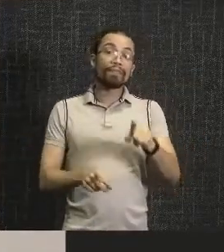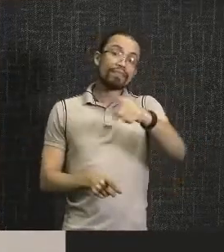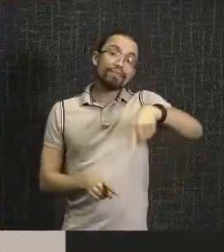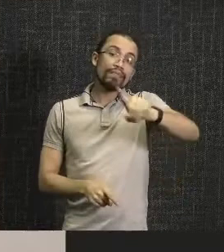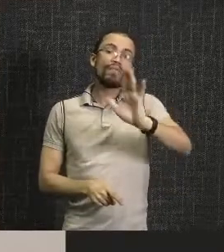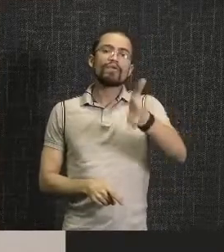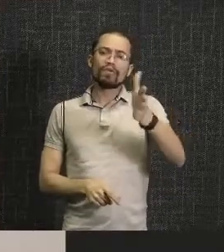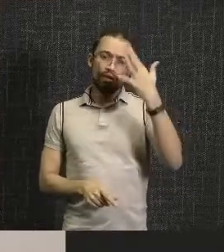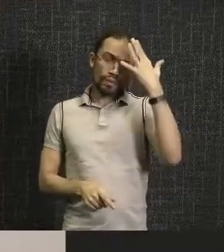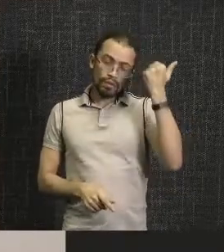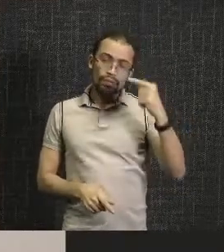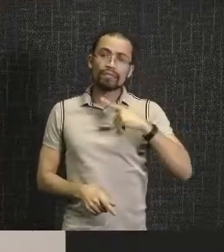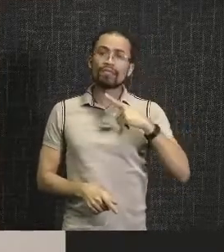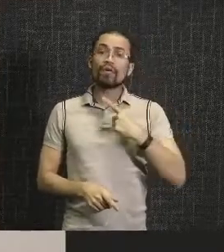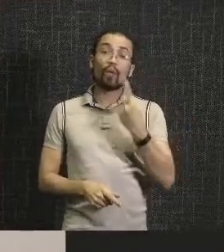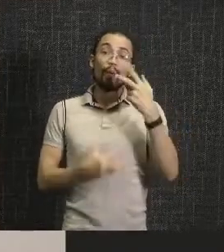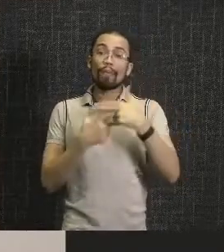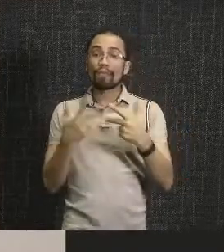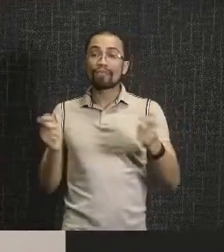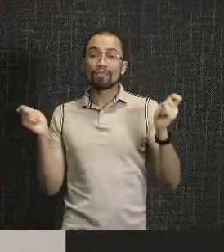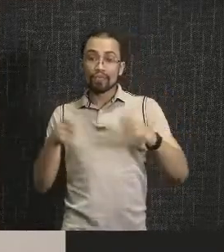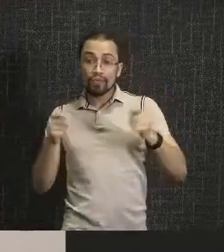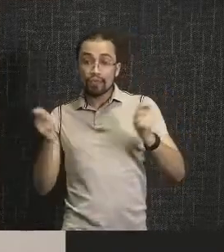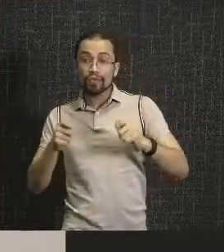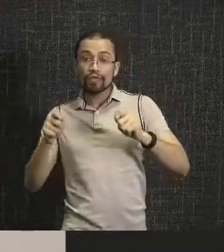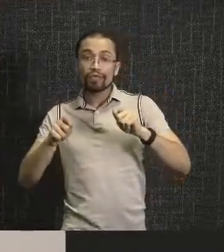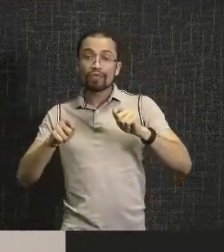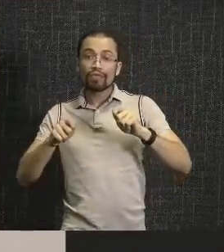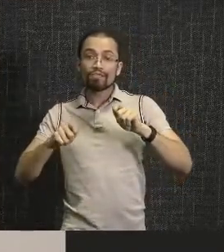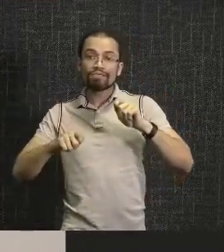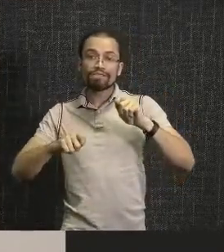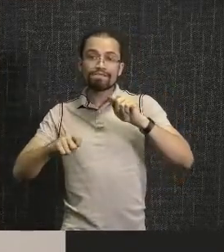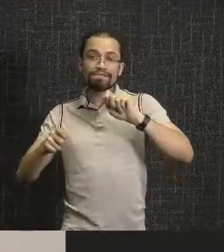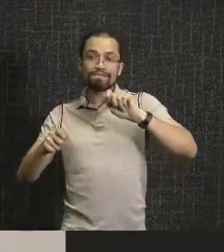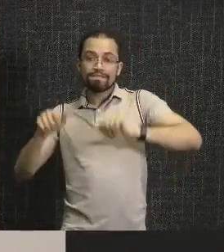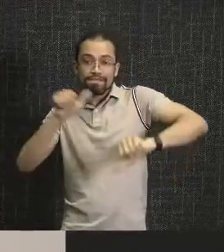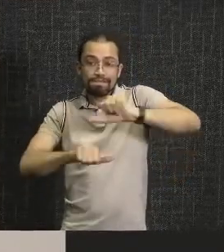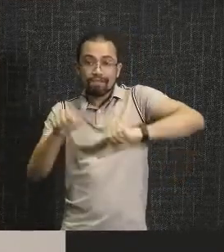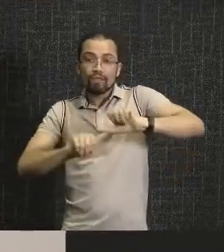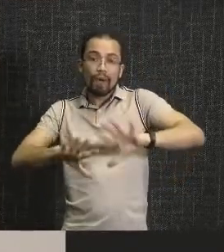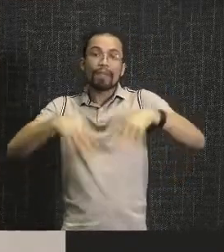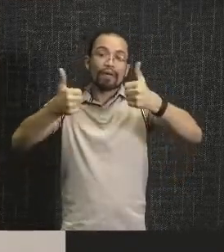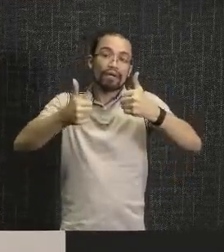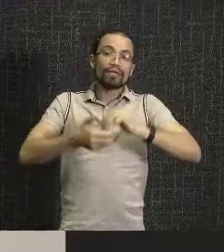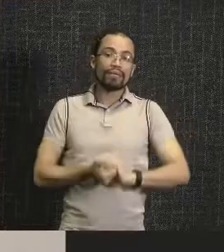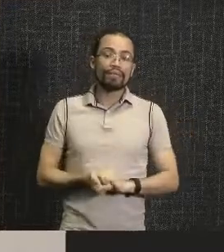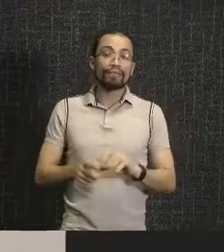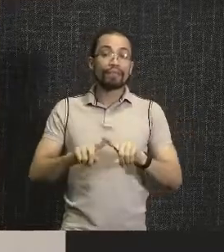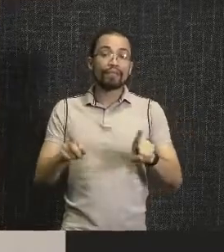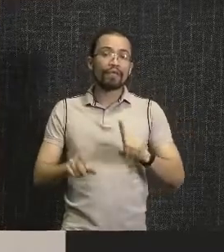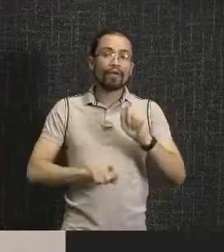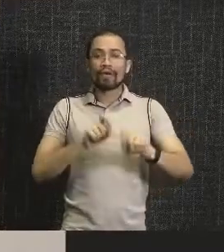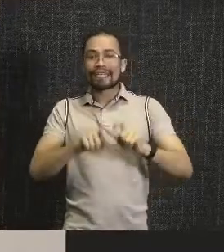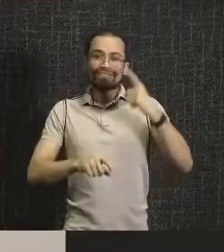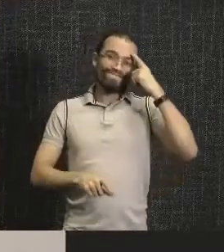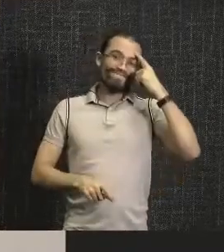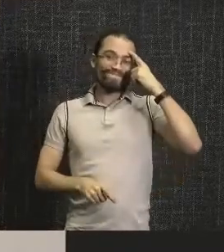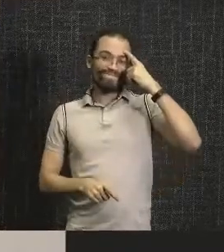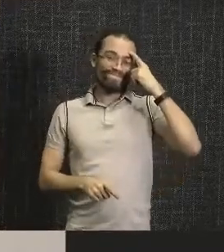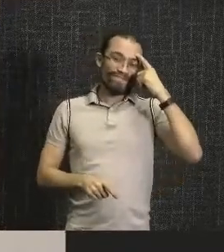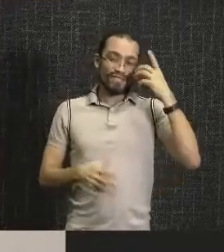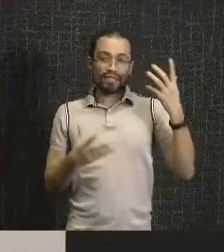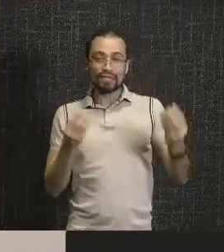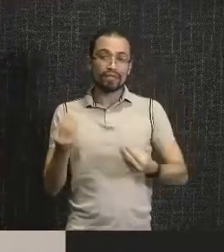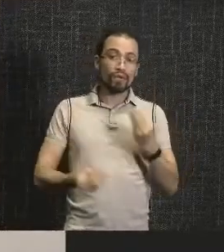que tem alguma coisa que poderia ser melhorada, algumas inovações poderiam ser introduzidas, mas fica aquele dilema de todo inovador,